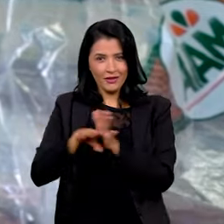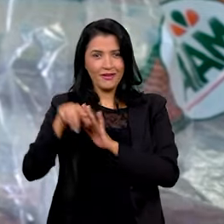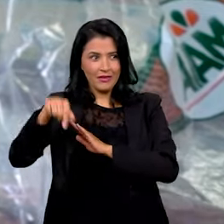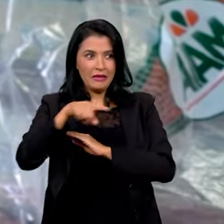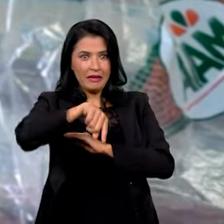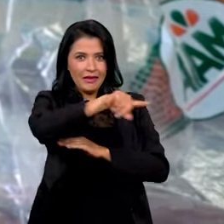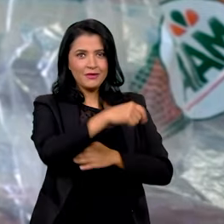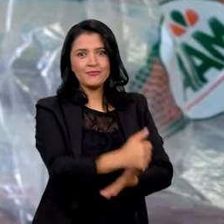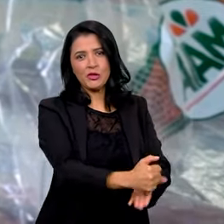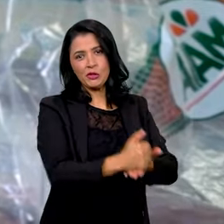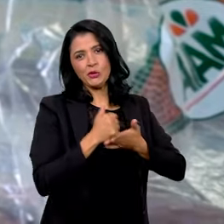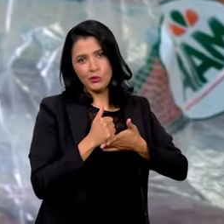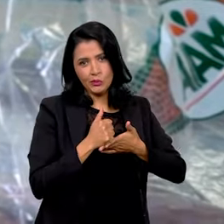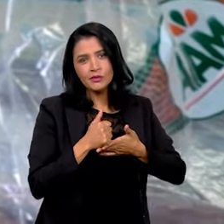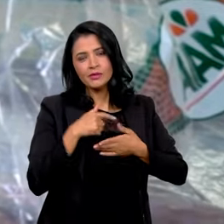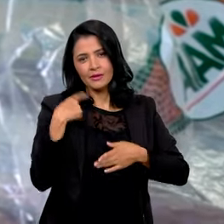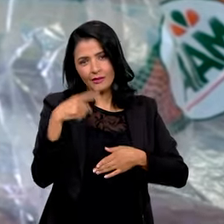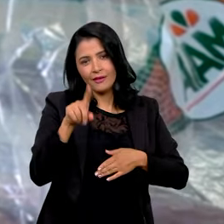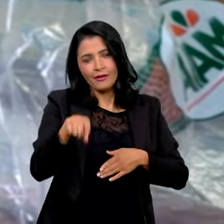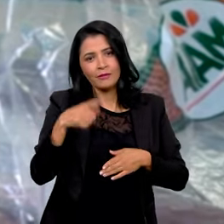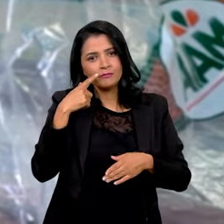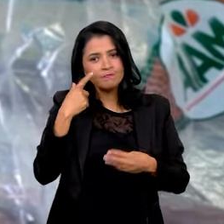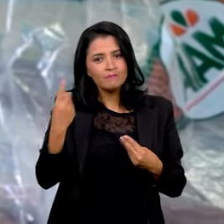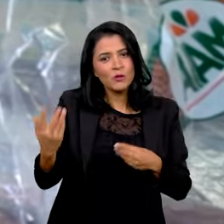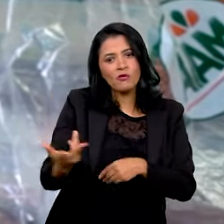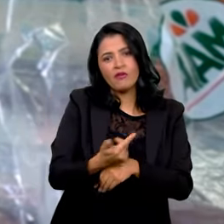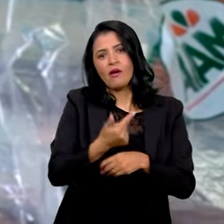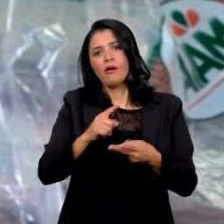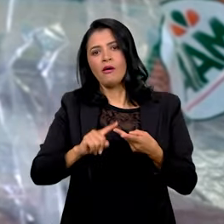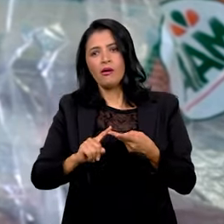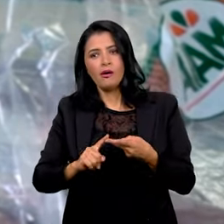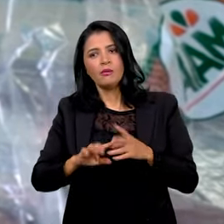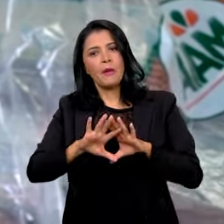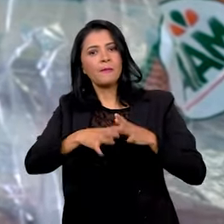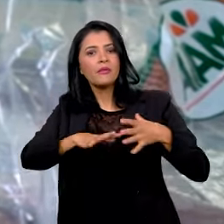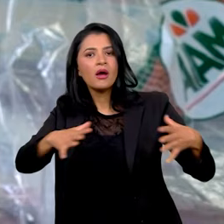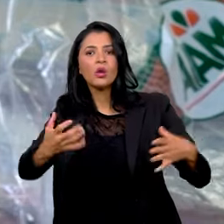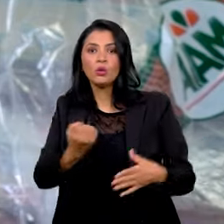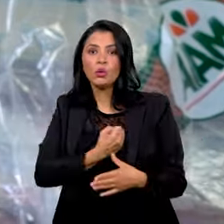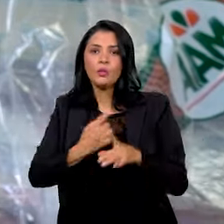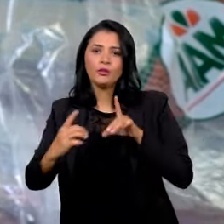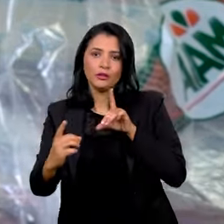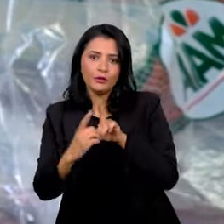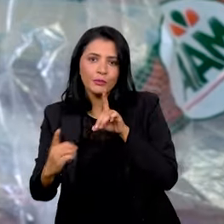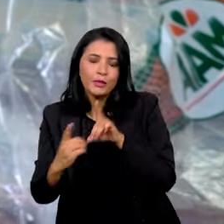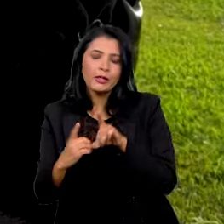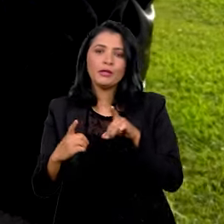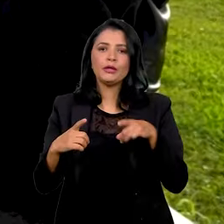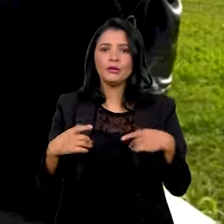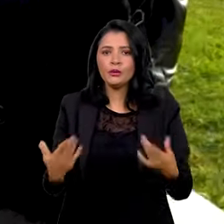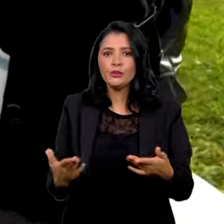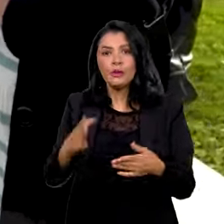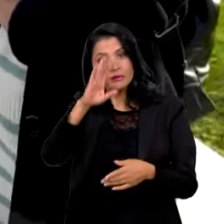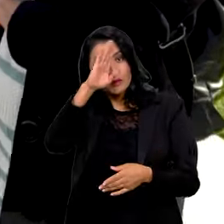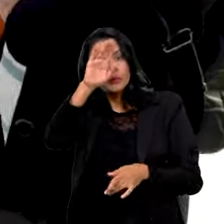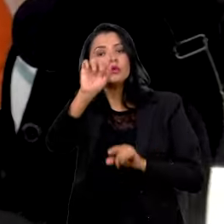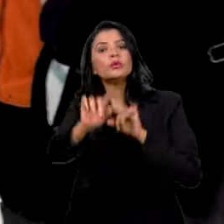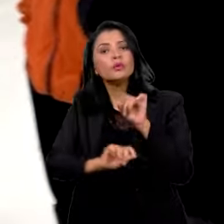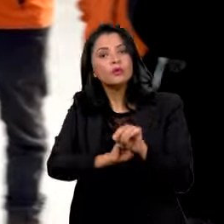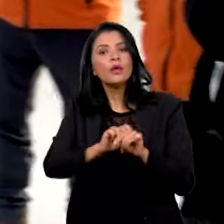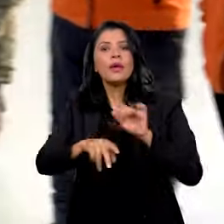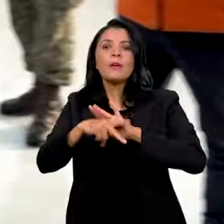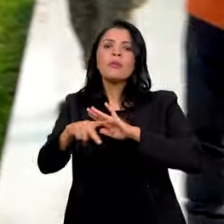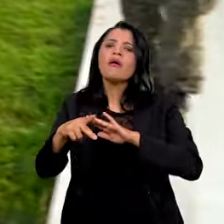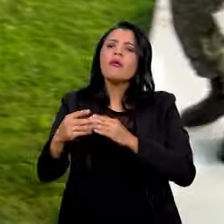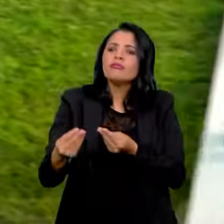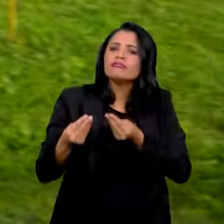um suporte nesse sentido né de qualificar de ampliar o número de atendimentos e principalmente